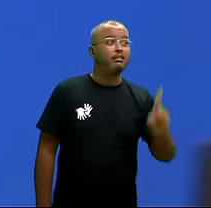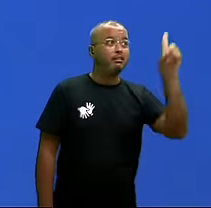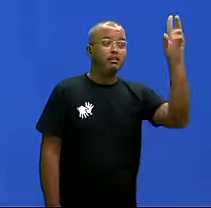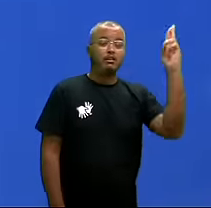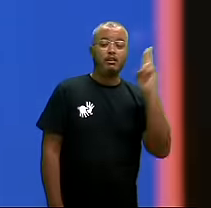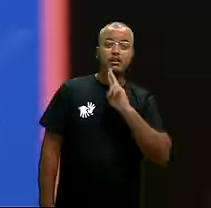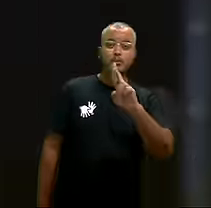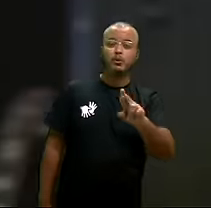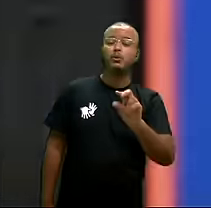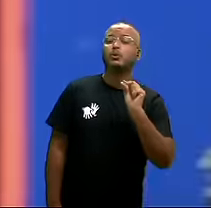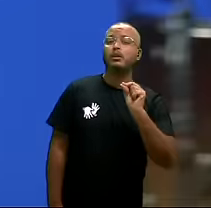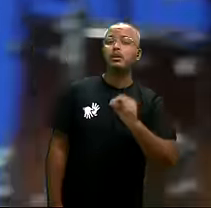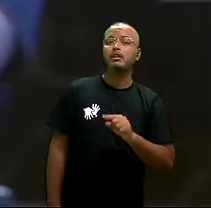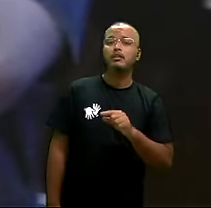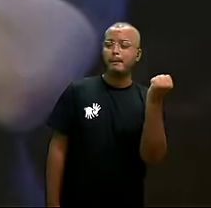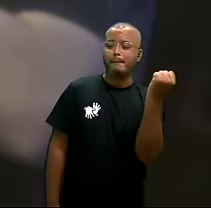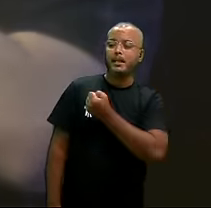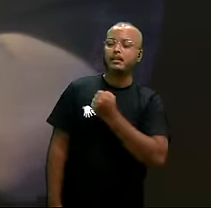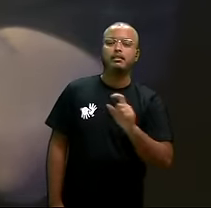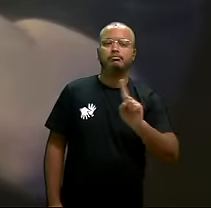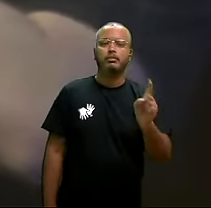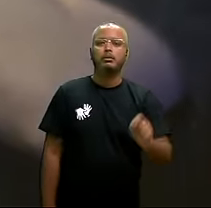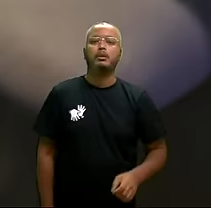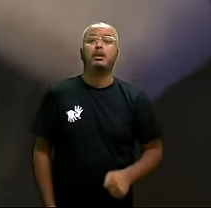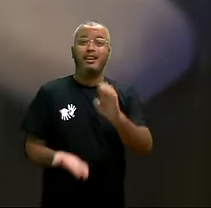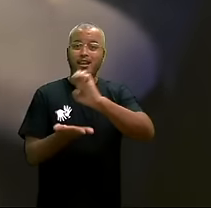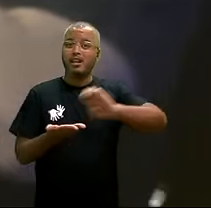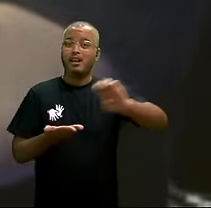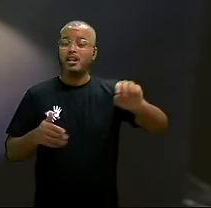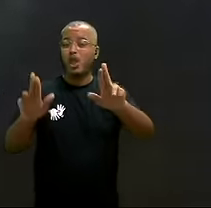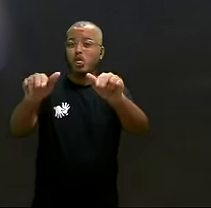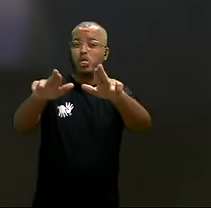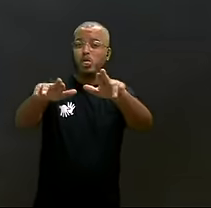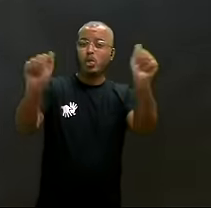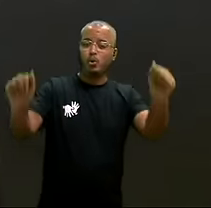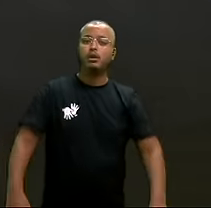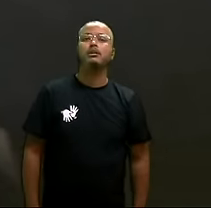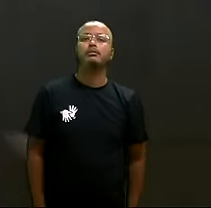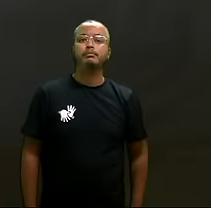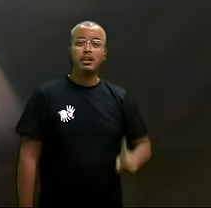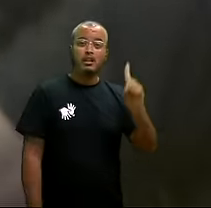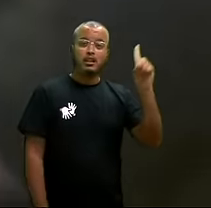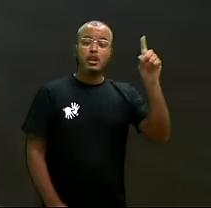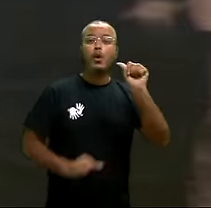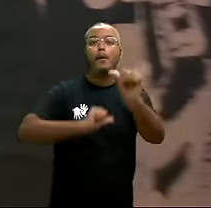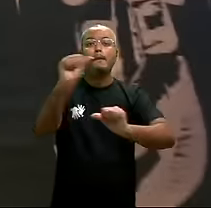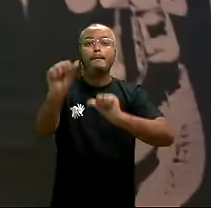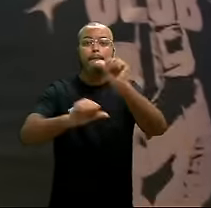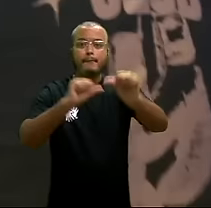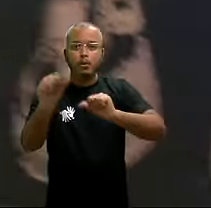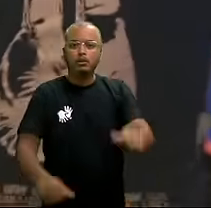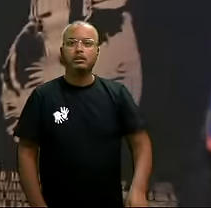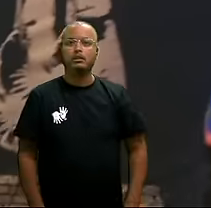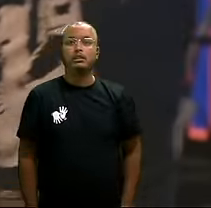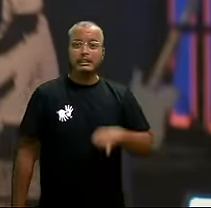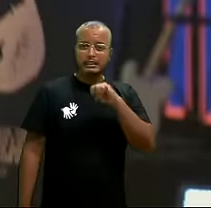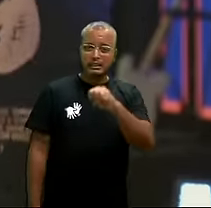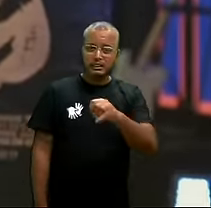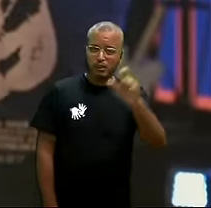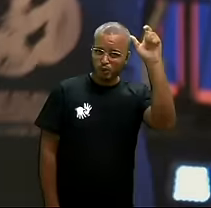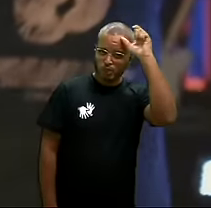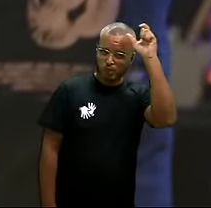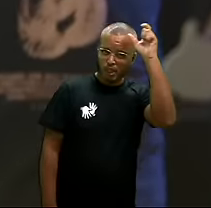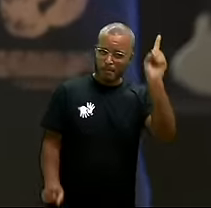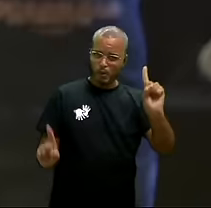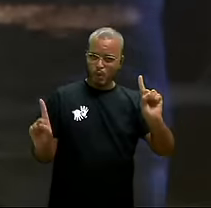Sabe aquilo que o diabo disse que vai fazer na tua vida? Deus me trouxe aqui para dizer, não vai acontecer nunca. Deus vai fazer o contrário. Tudo que o diabo disse que vai acontecer vai ser o